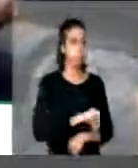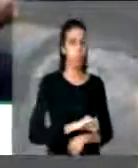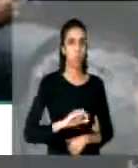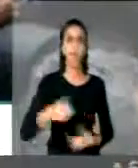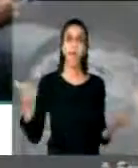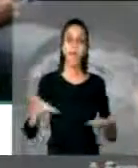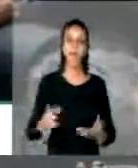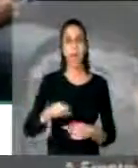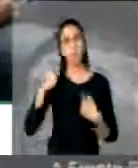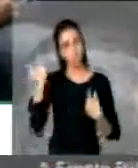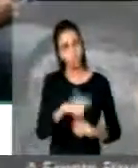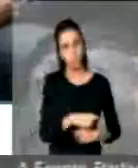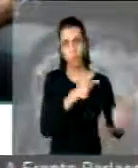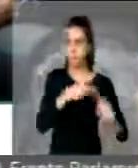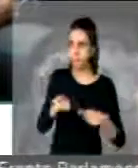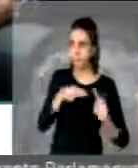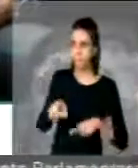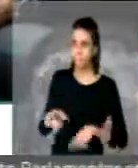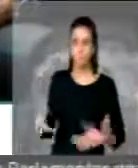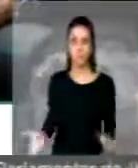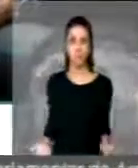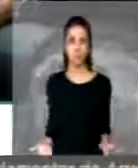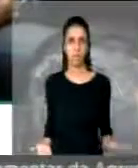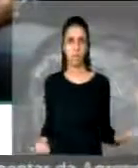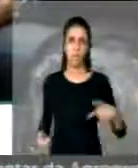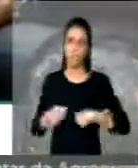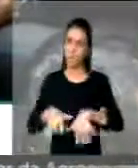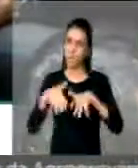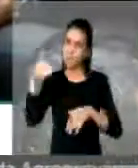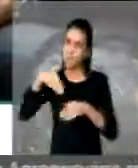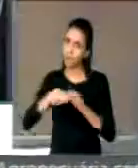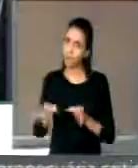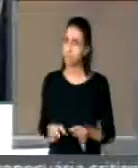Nós não vamos aceitar isso. Venham para o plenário, vamos votar. Deputado, presidente, só lembrando...